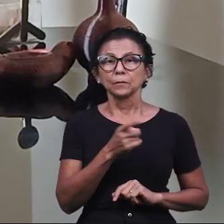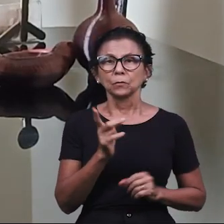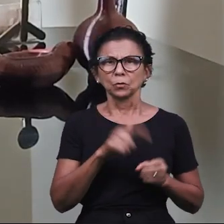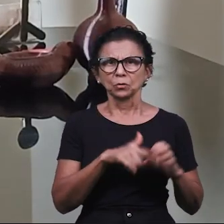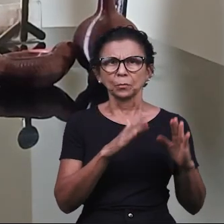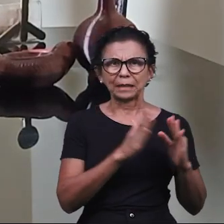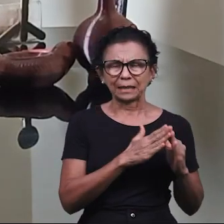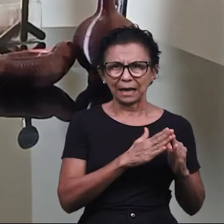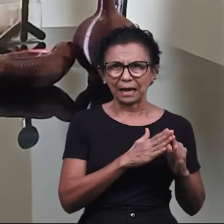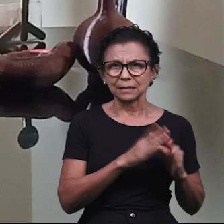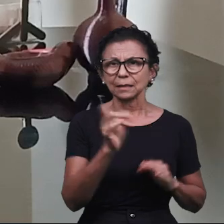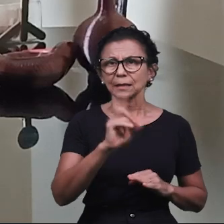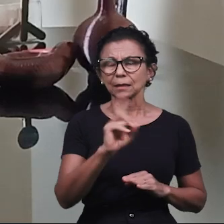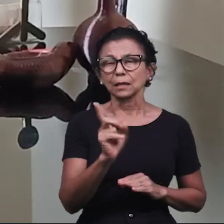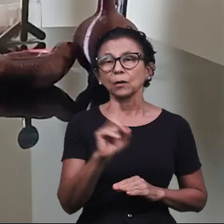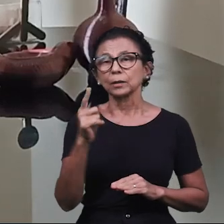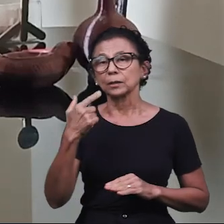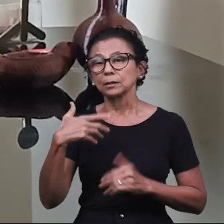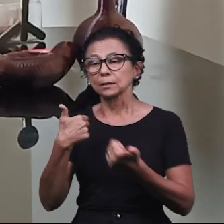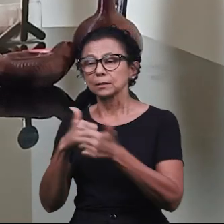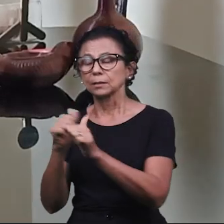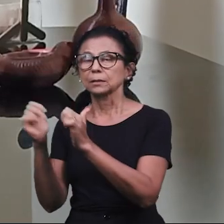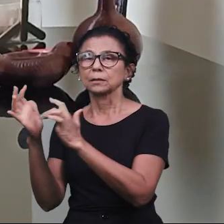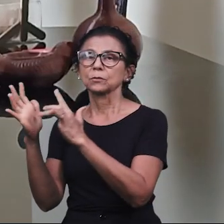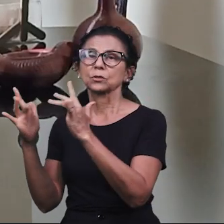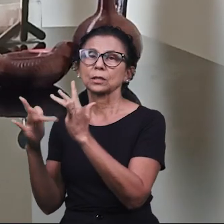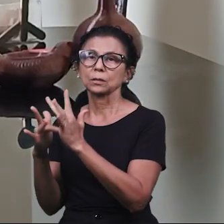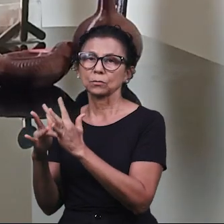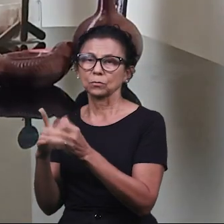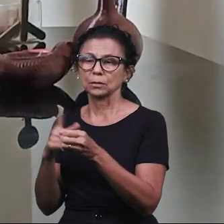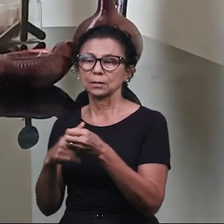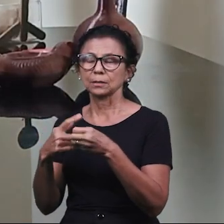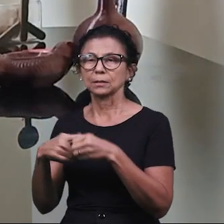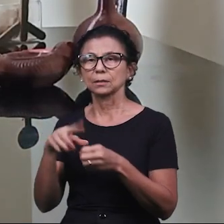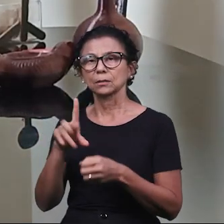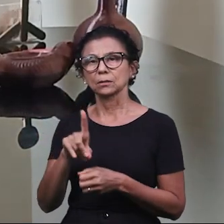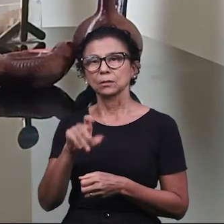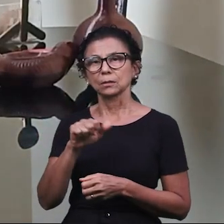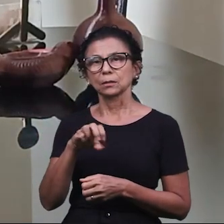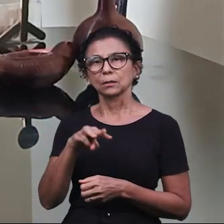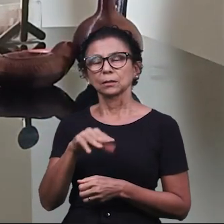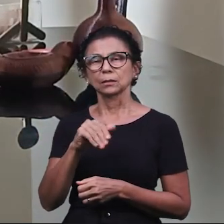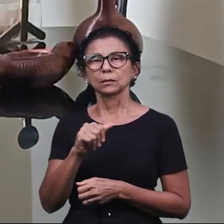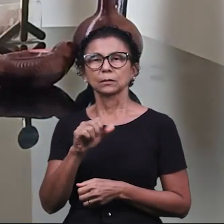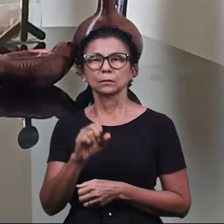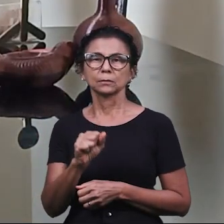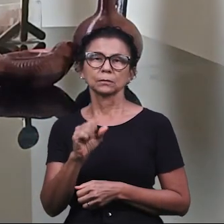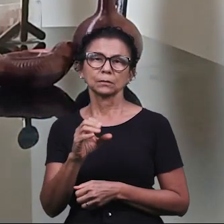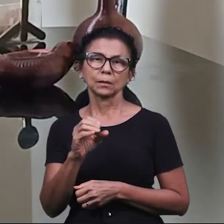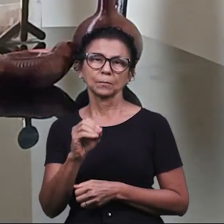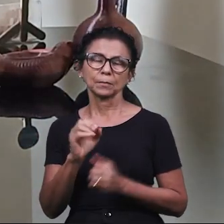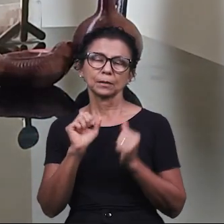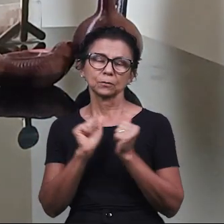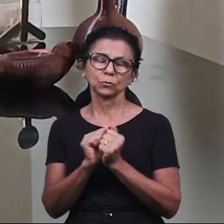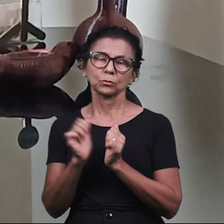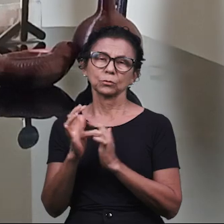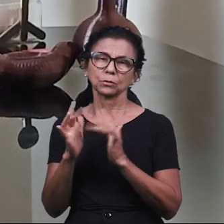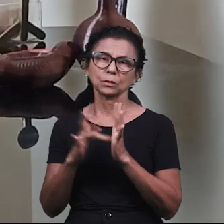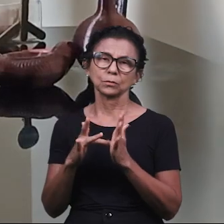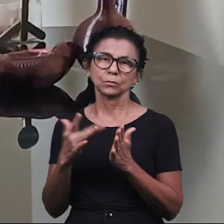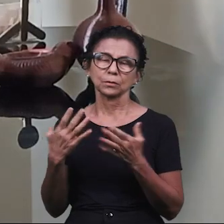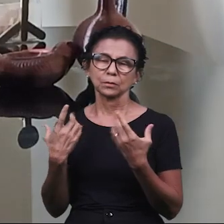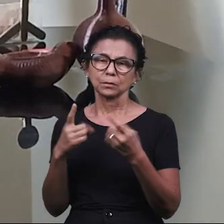se juntou àqueles que já serviam o Senhor lá na cidade de Damasco e ele foi junto com eles servir ao